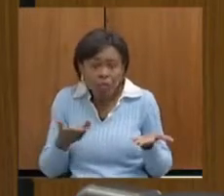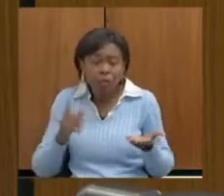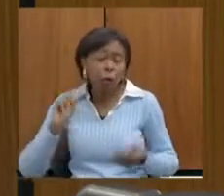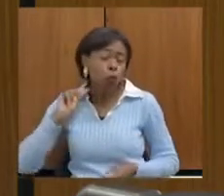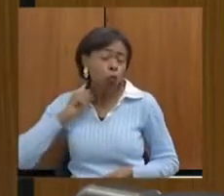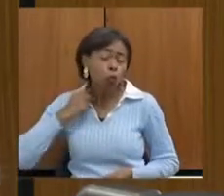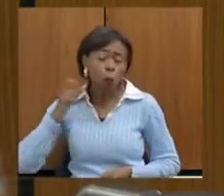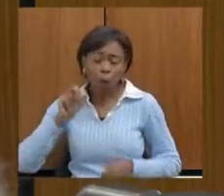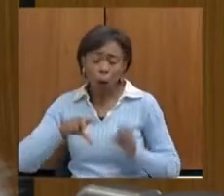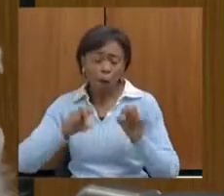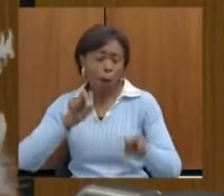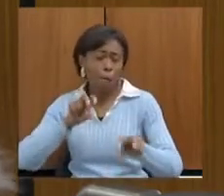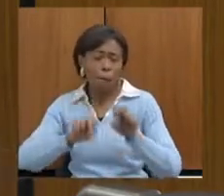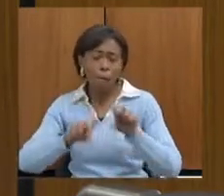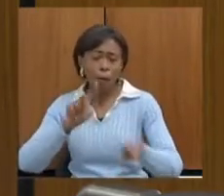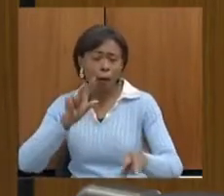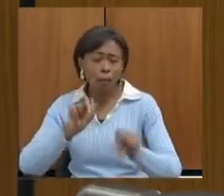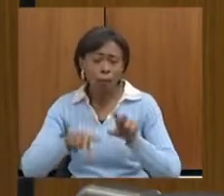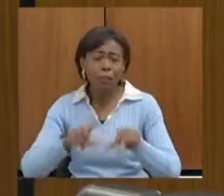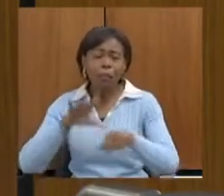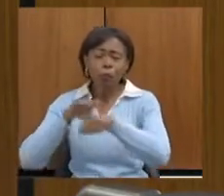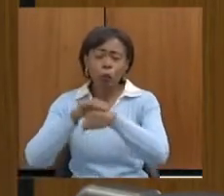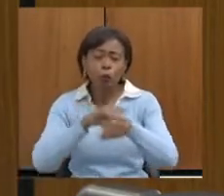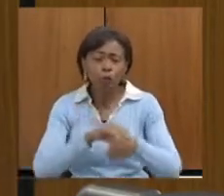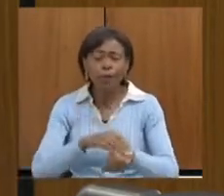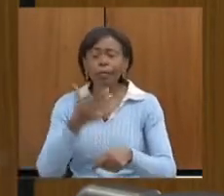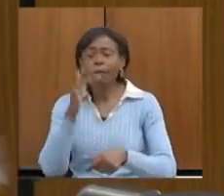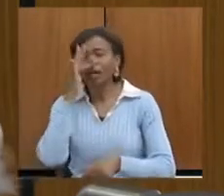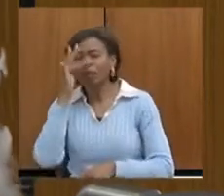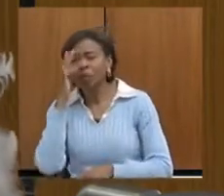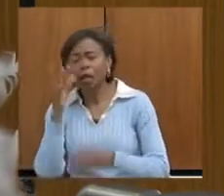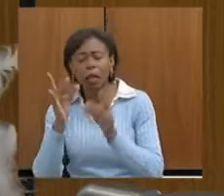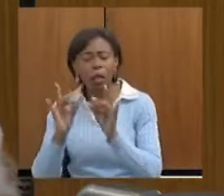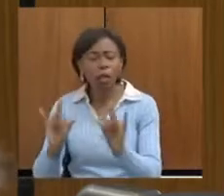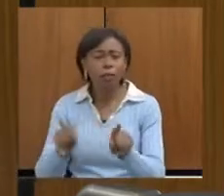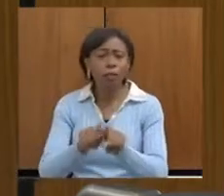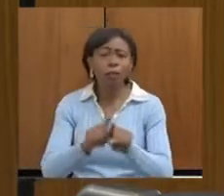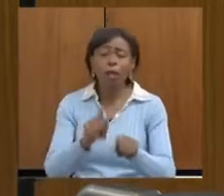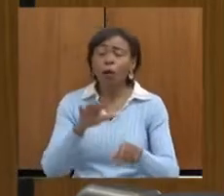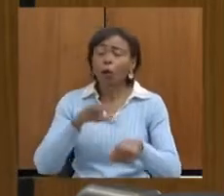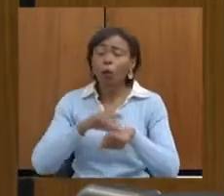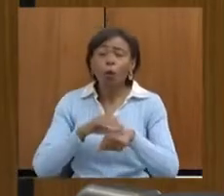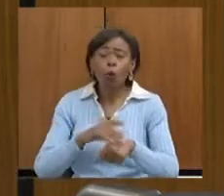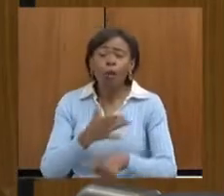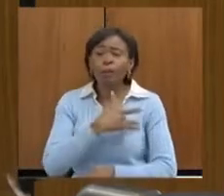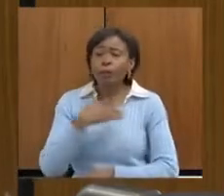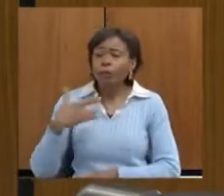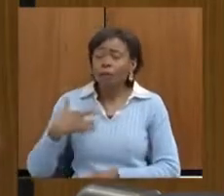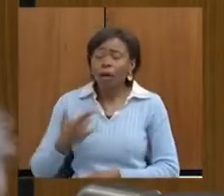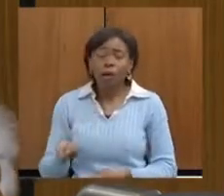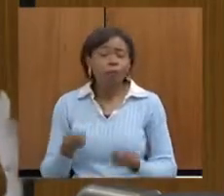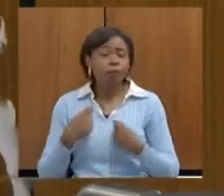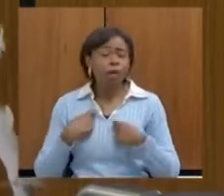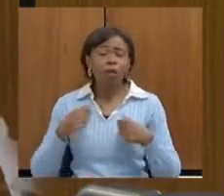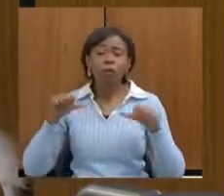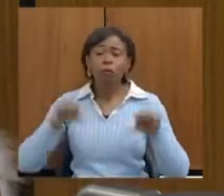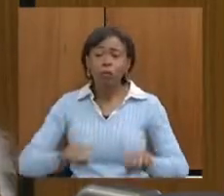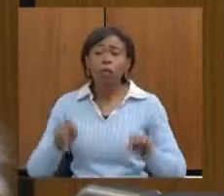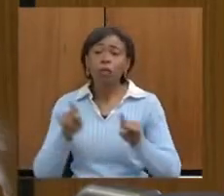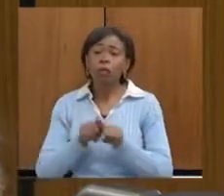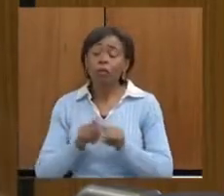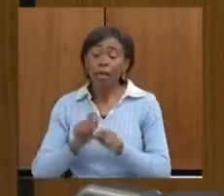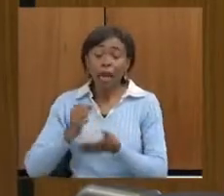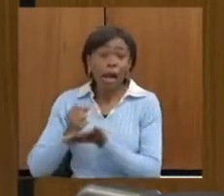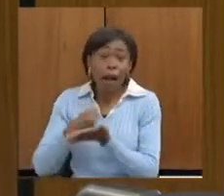fazendo mal não só para as plantas mas também para a saúde né e matou muita matando as plantas as ervas